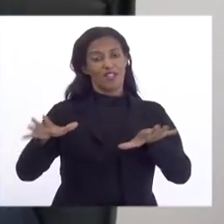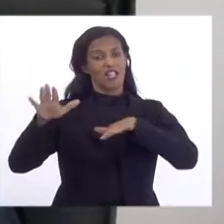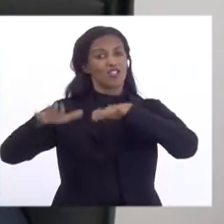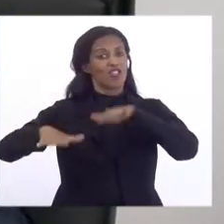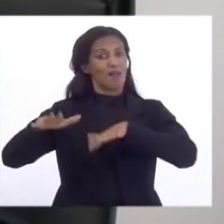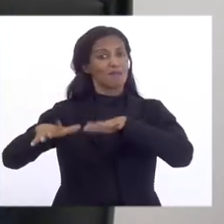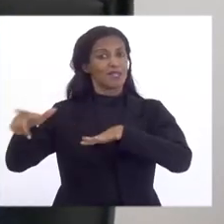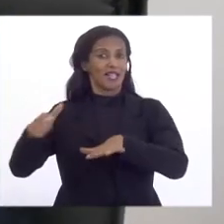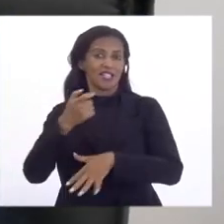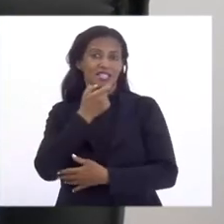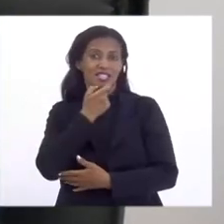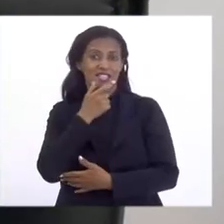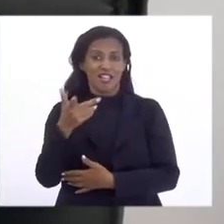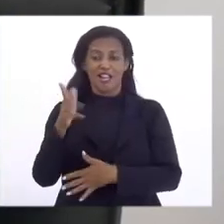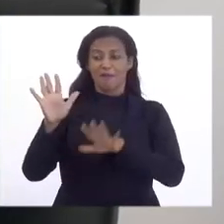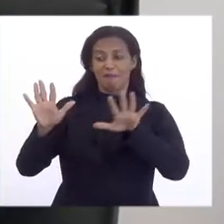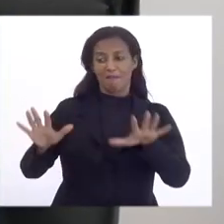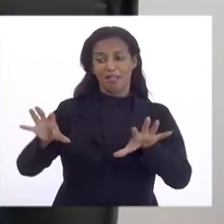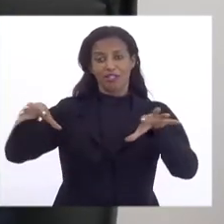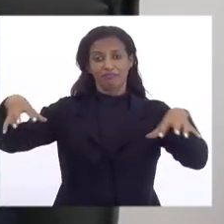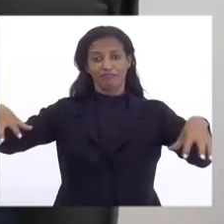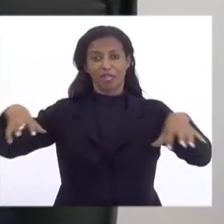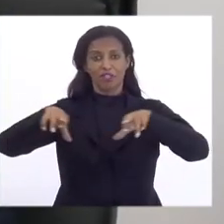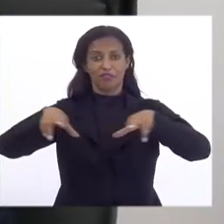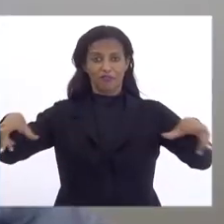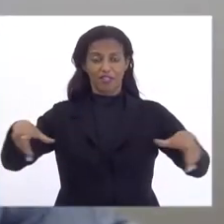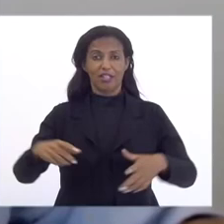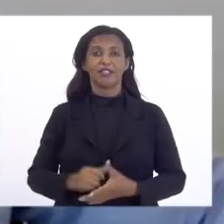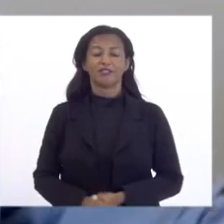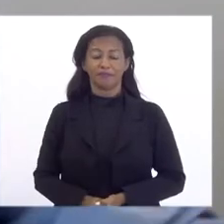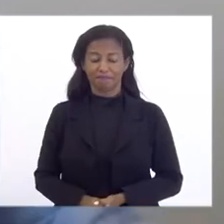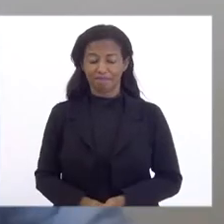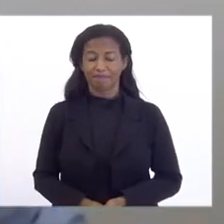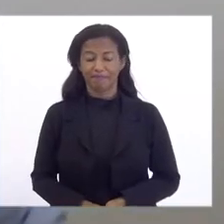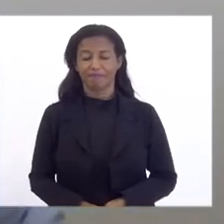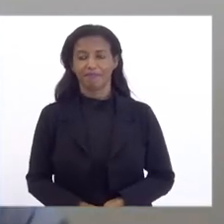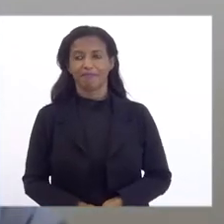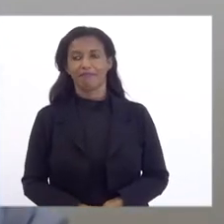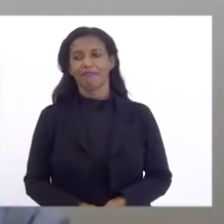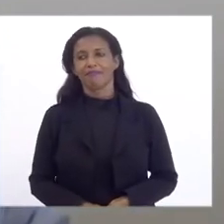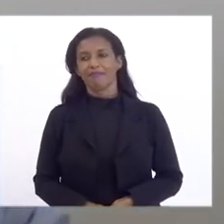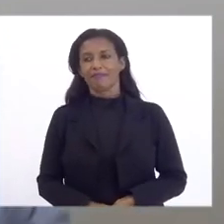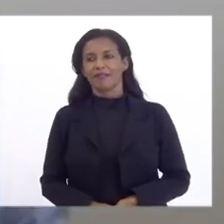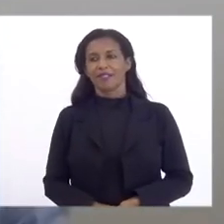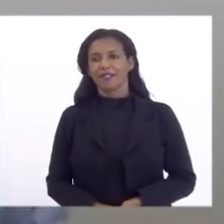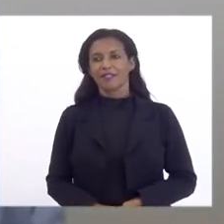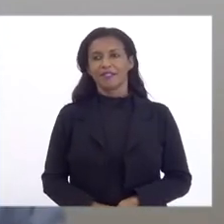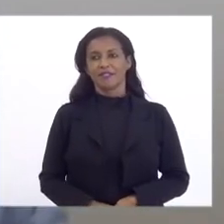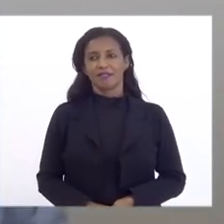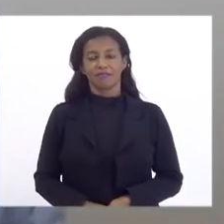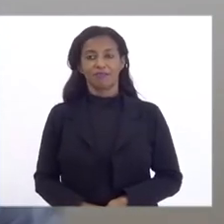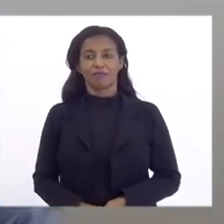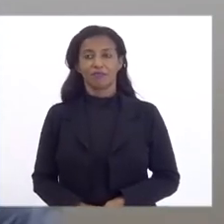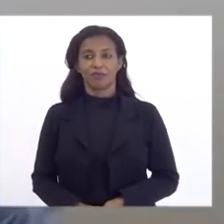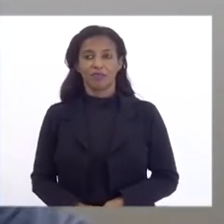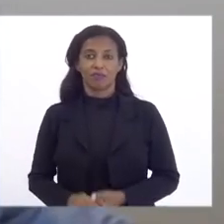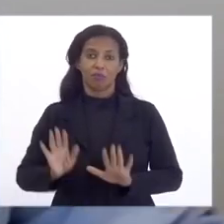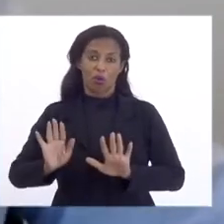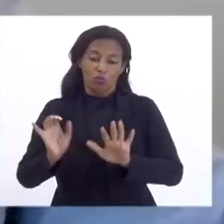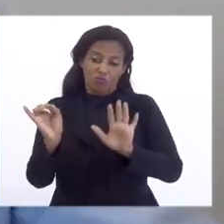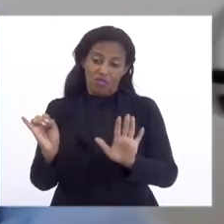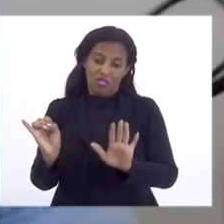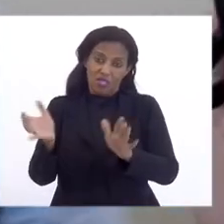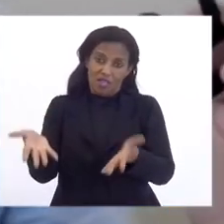de jogarem no mesmo lugar. Se fizer isso. Eu ignorava completamente isso. Eu também. Eu também. E é assim, nós